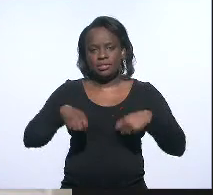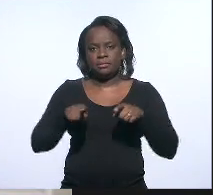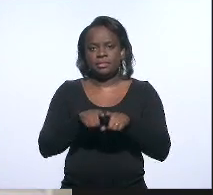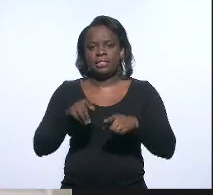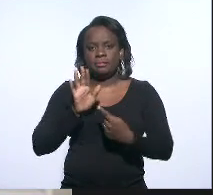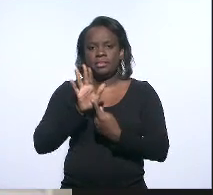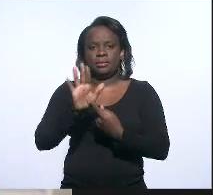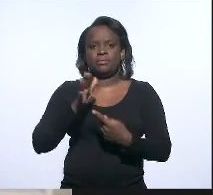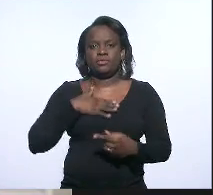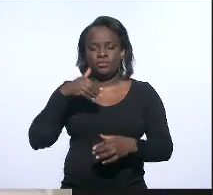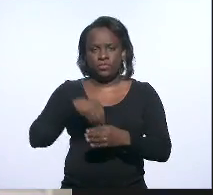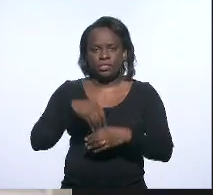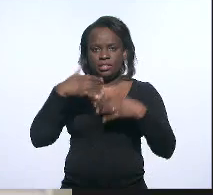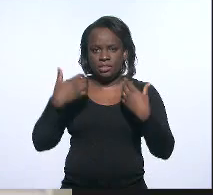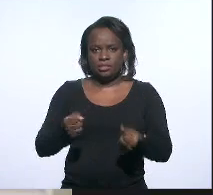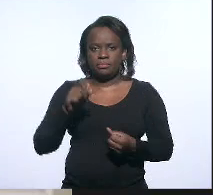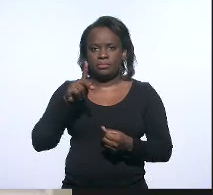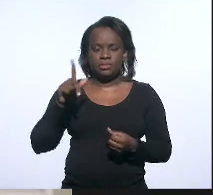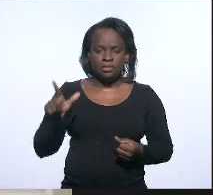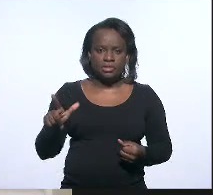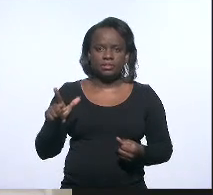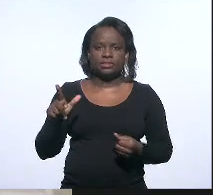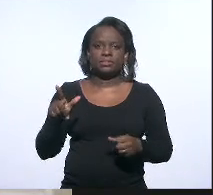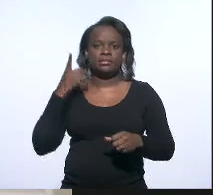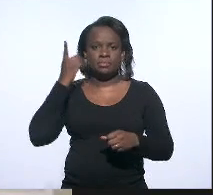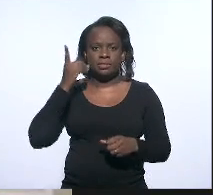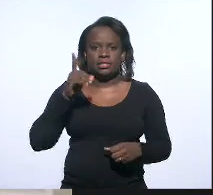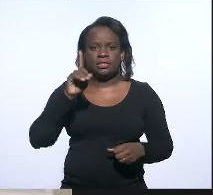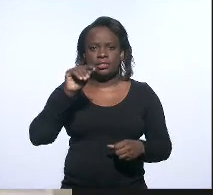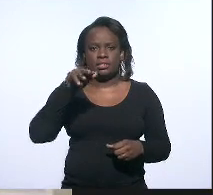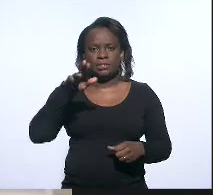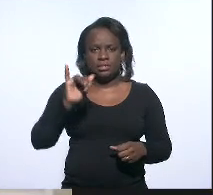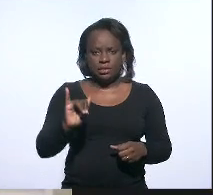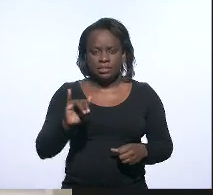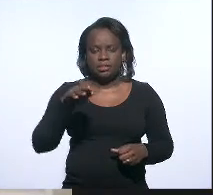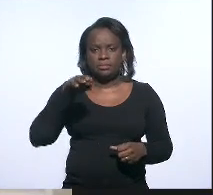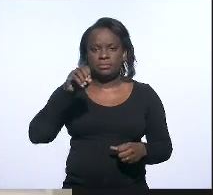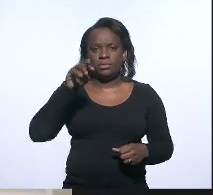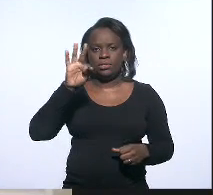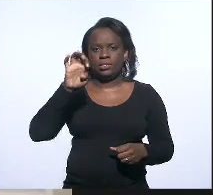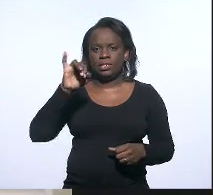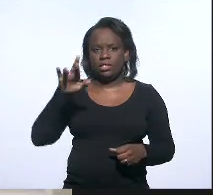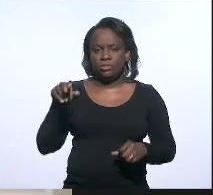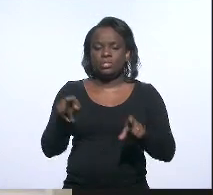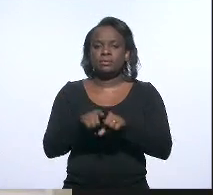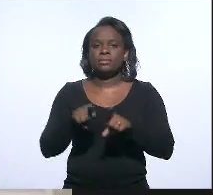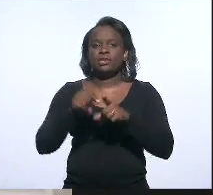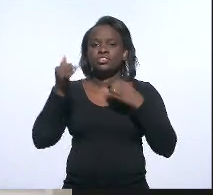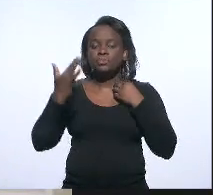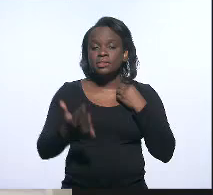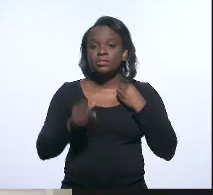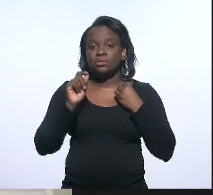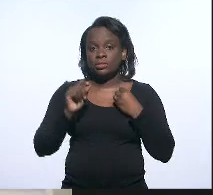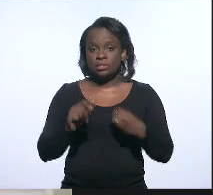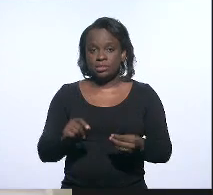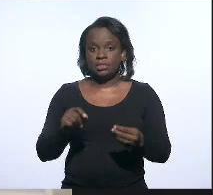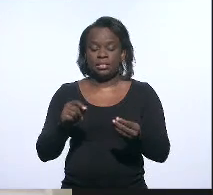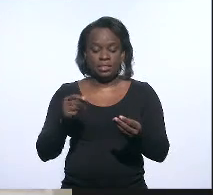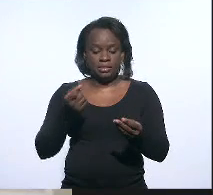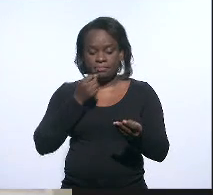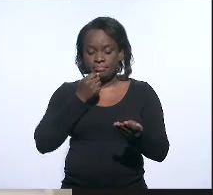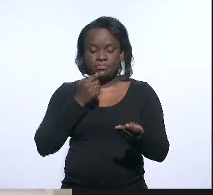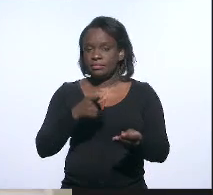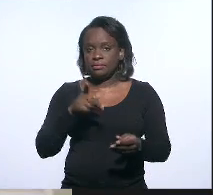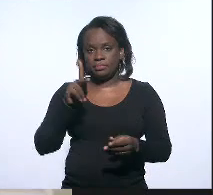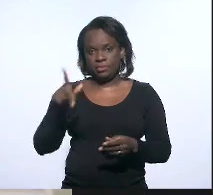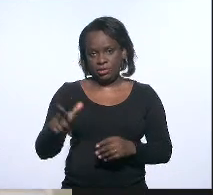aqui o meu voto favorável ao projeto da deputada Dani Monteiro, mas eu gostaria também de dizer da ironia